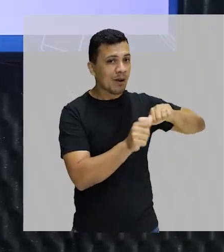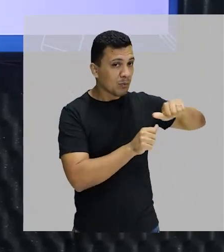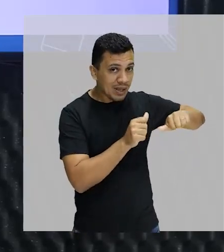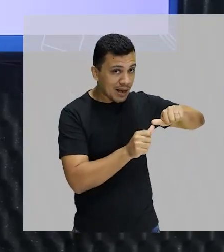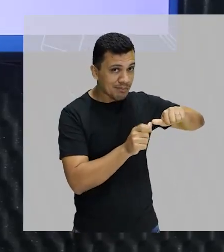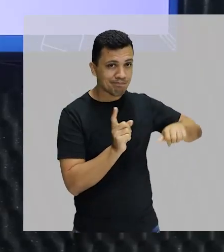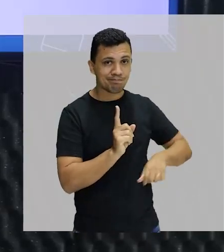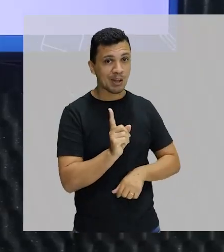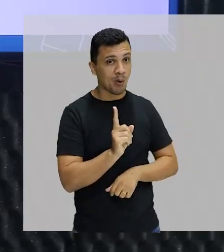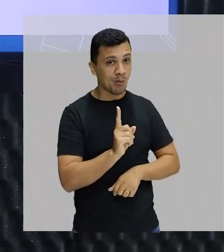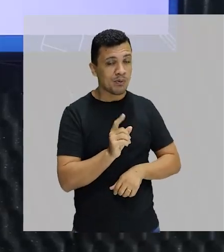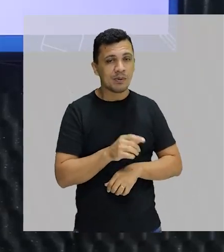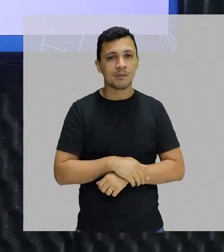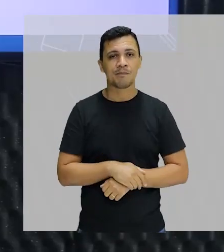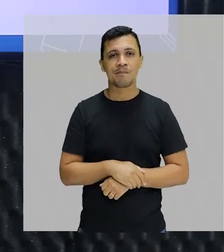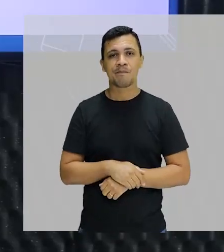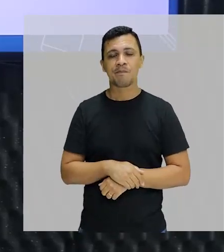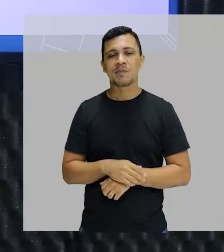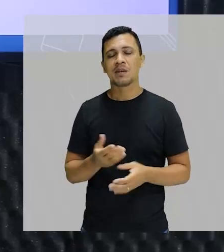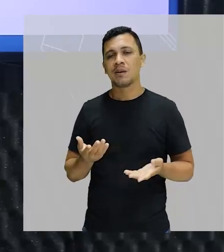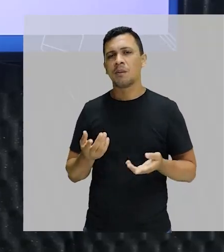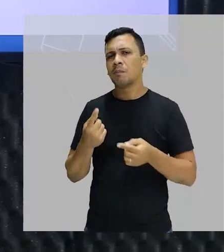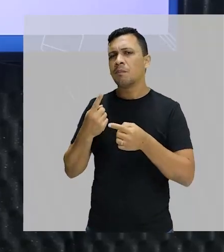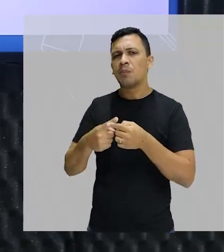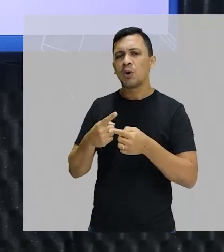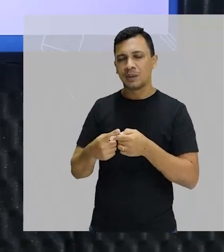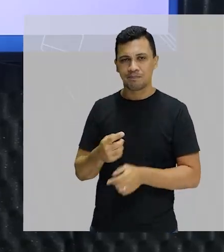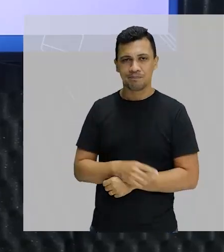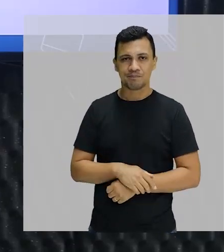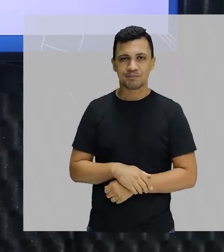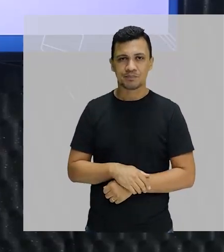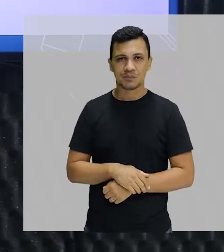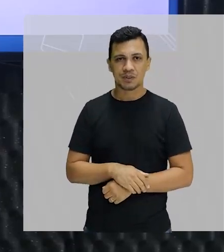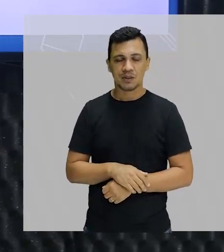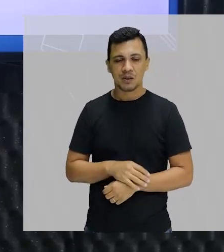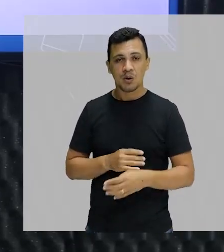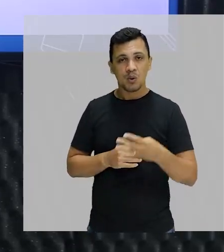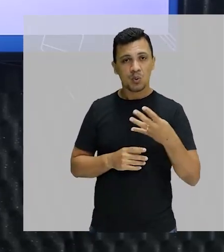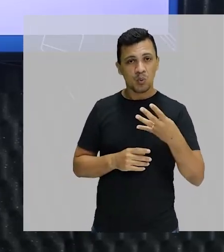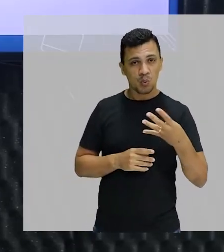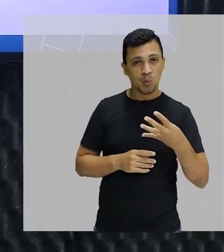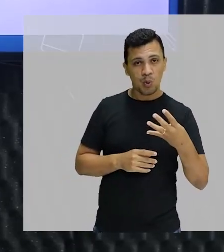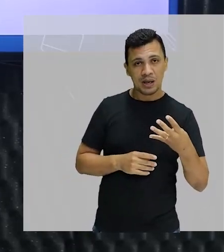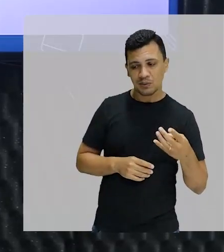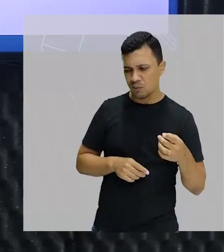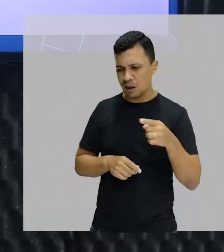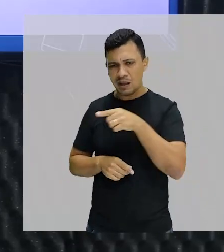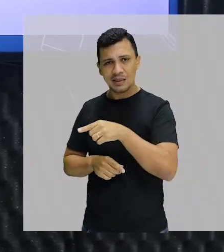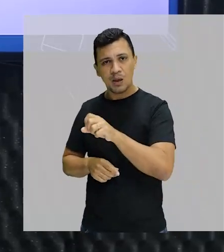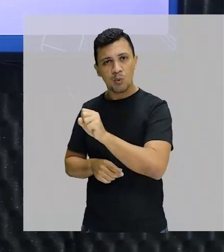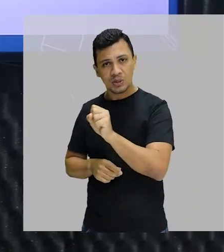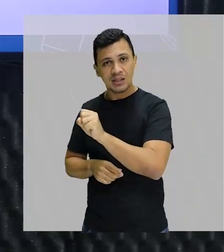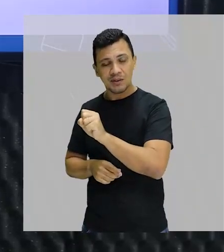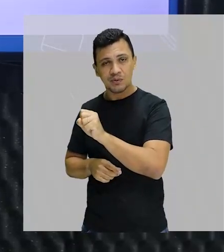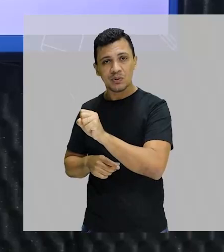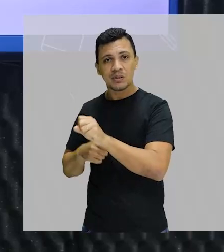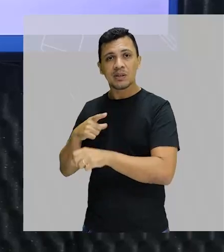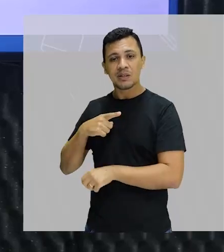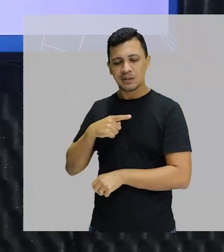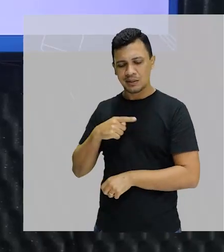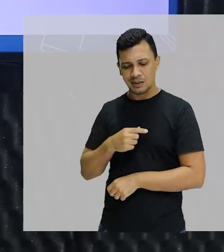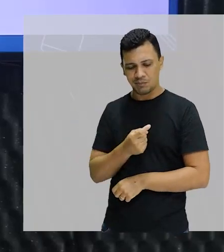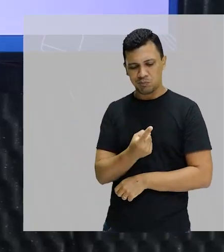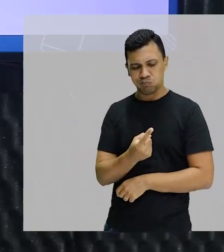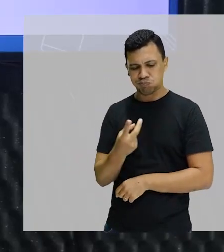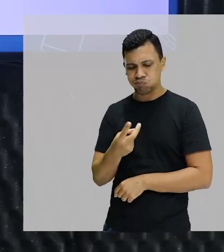bom? Então, isso porque o quarto, do quarto até o oitavo termo, existem justamente quatro termos. Então, o que, que eu